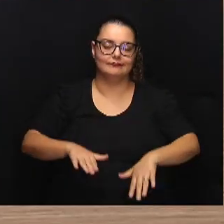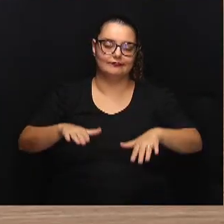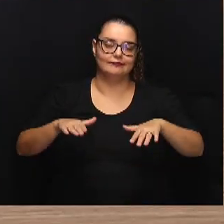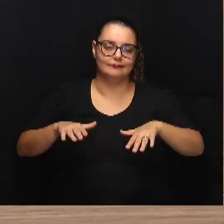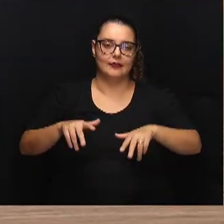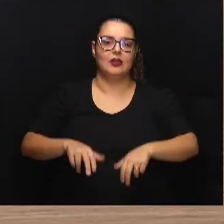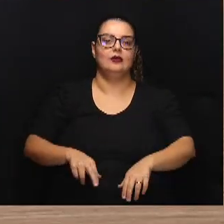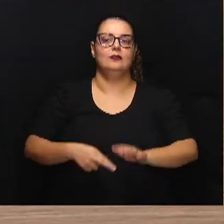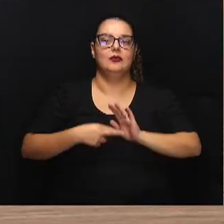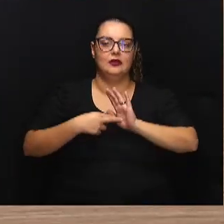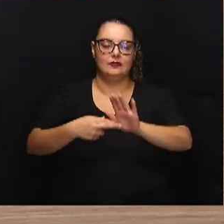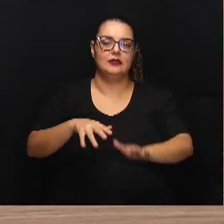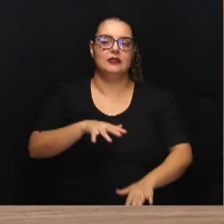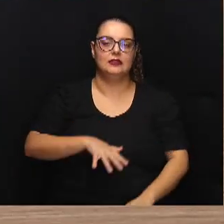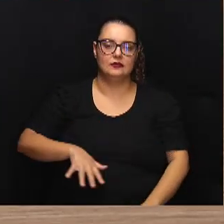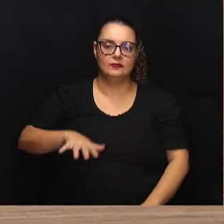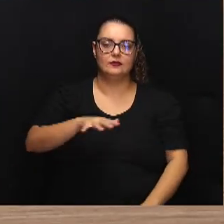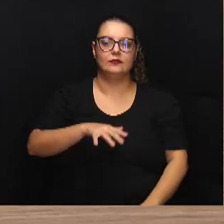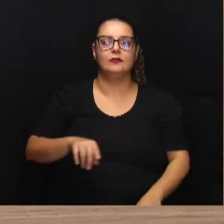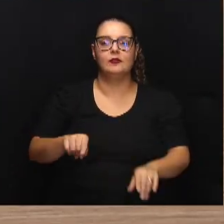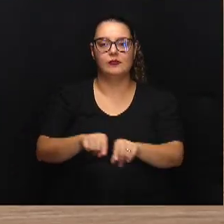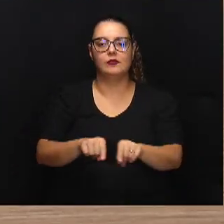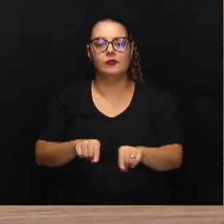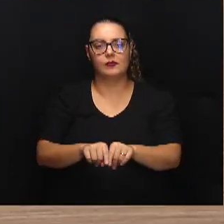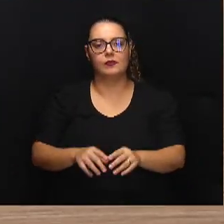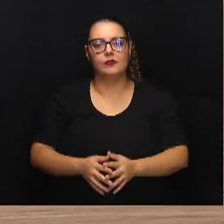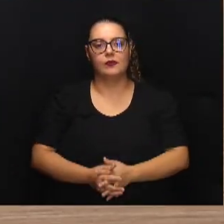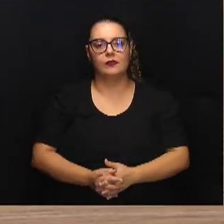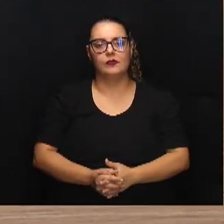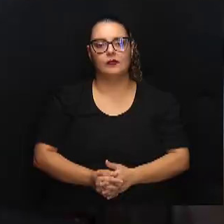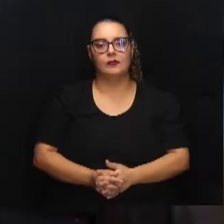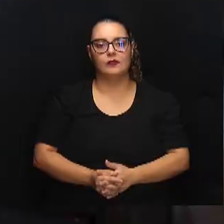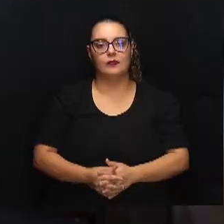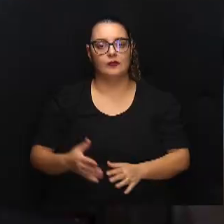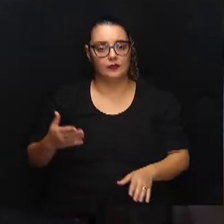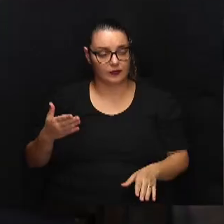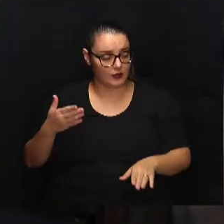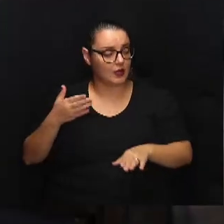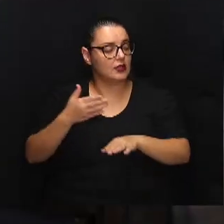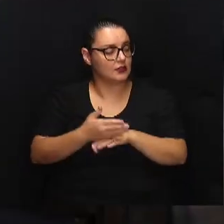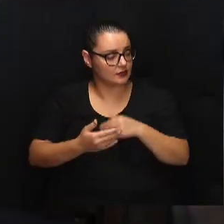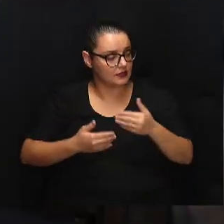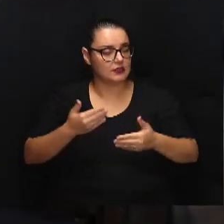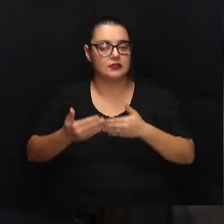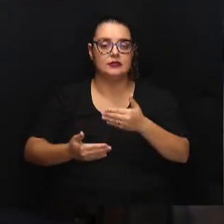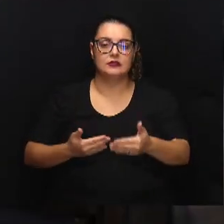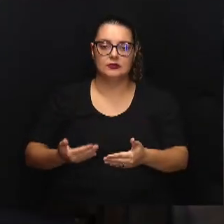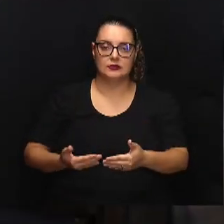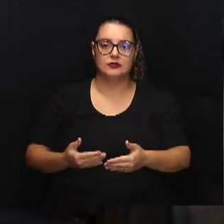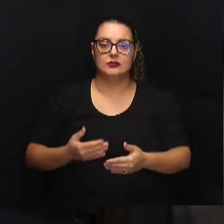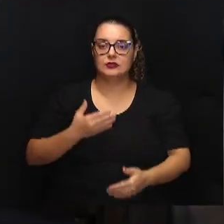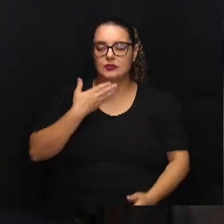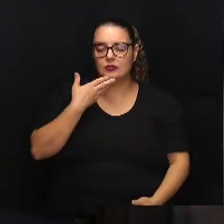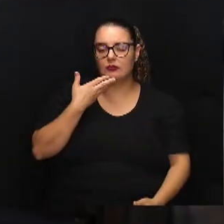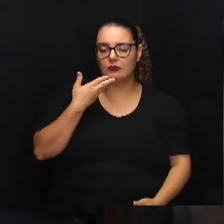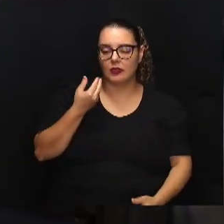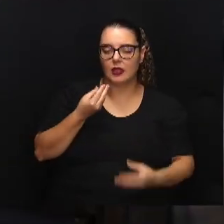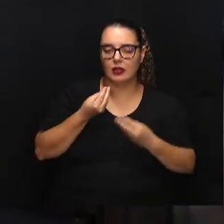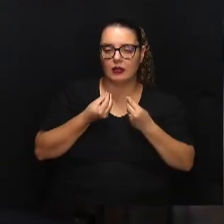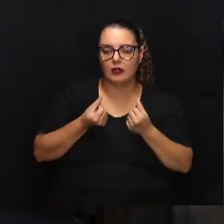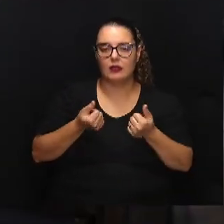referência nessa área e também participar desse processo de aprimoramento, né,